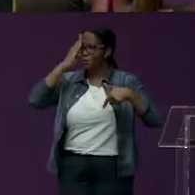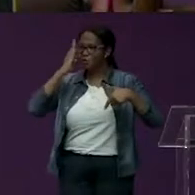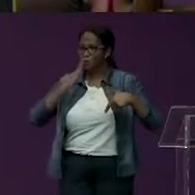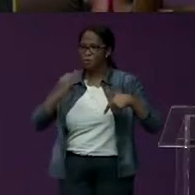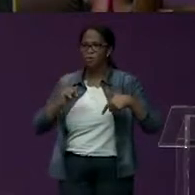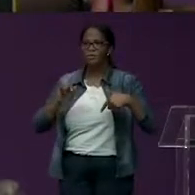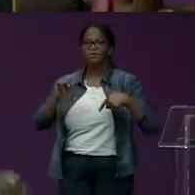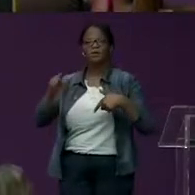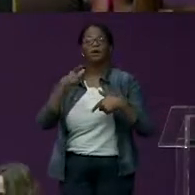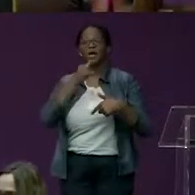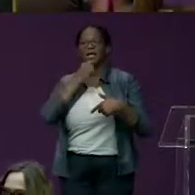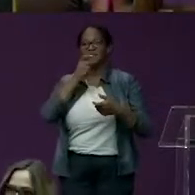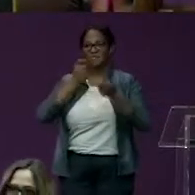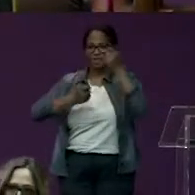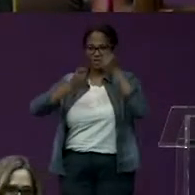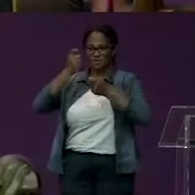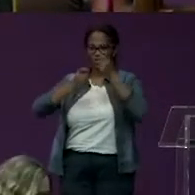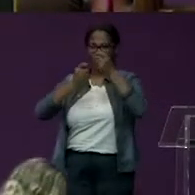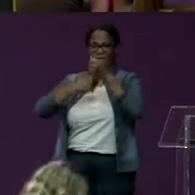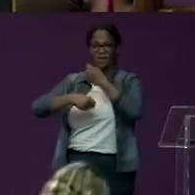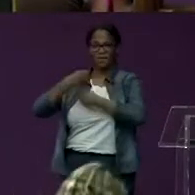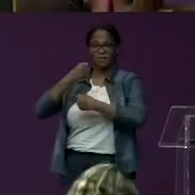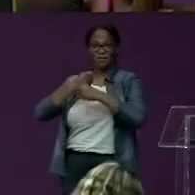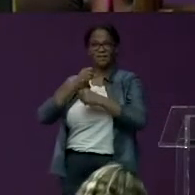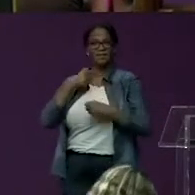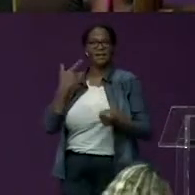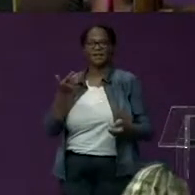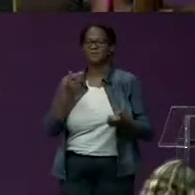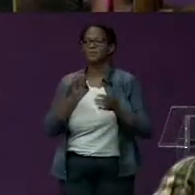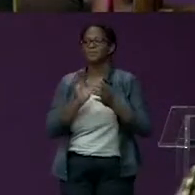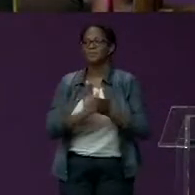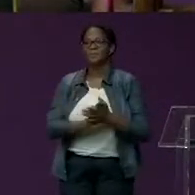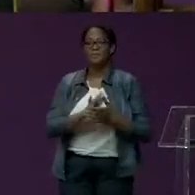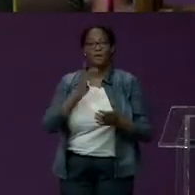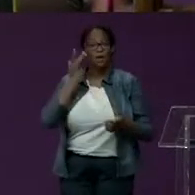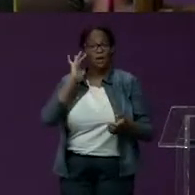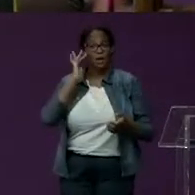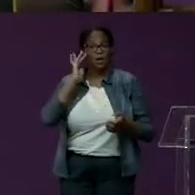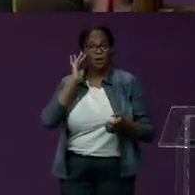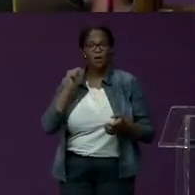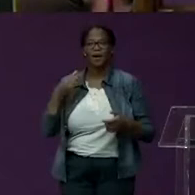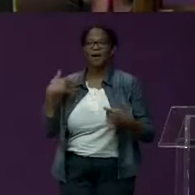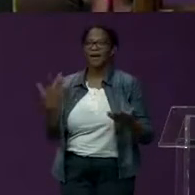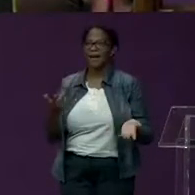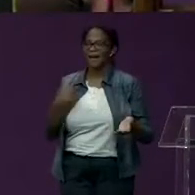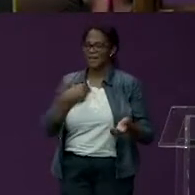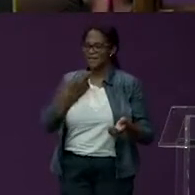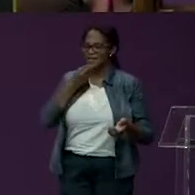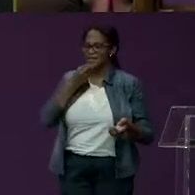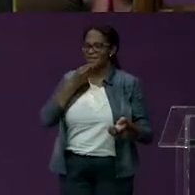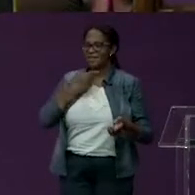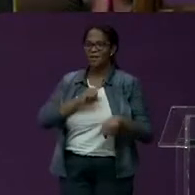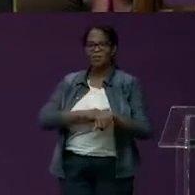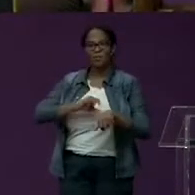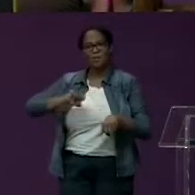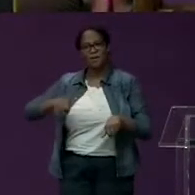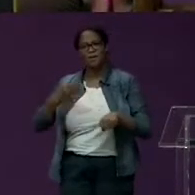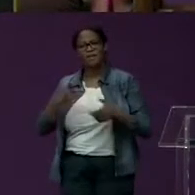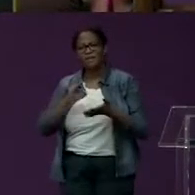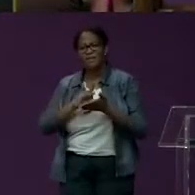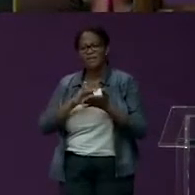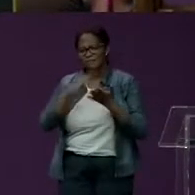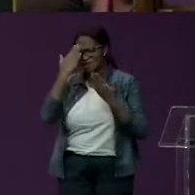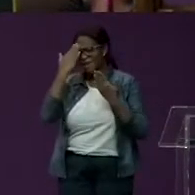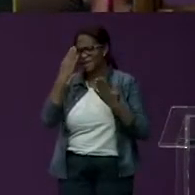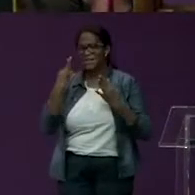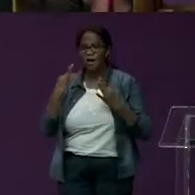no ano novo, no Réveillon do ano passado. E eu acho que no calor aqui desse momento, queria realmente agradecer a todo mundo, não